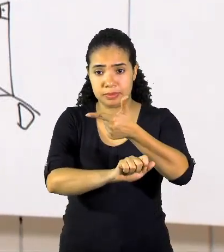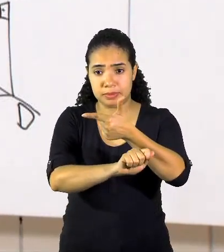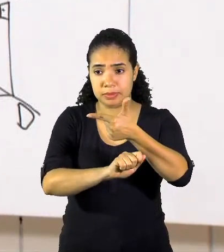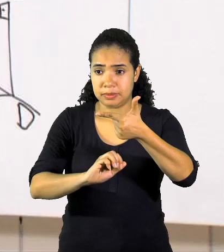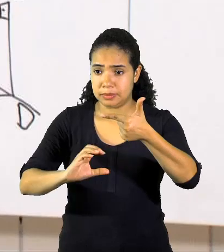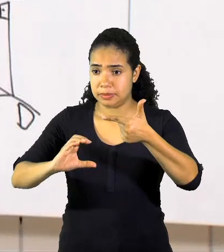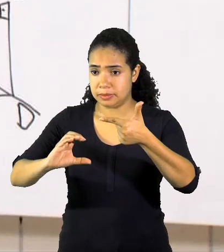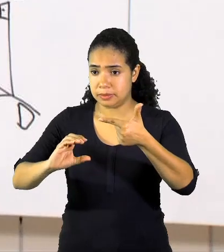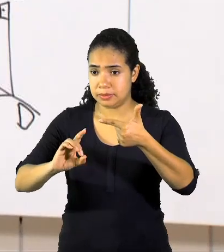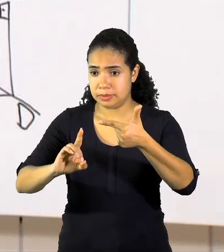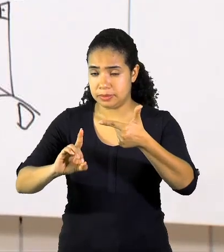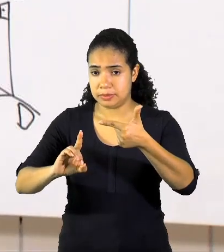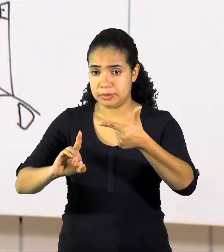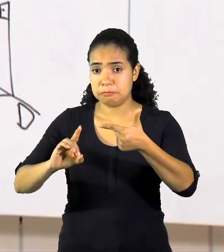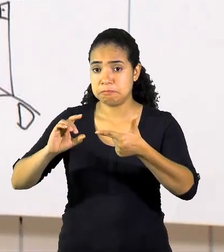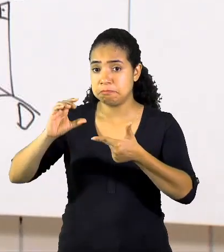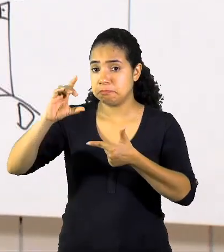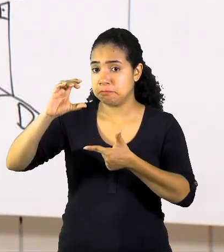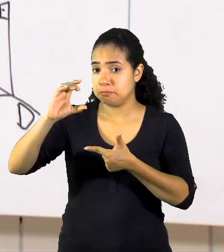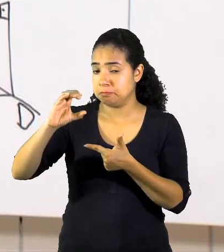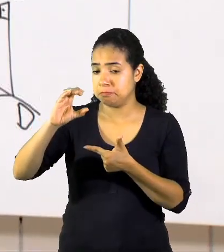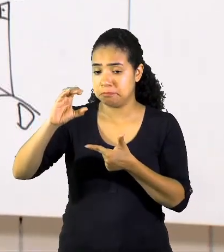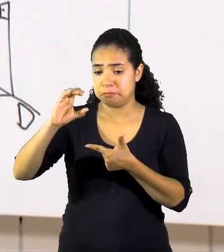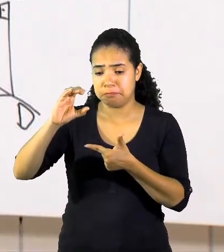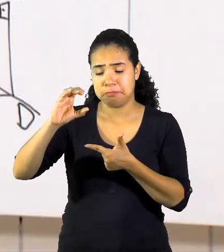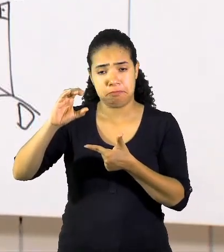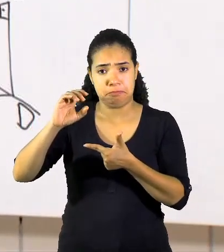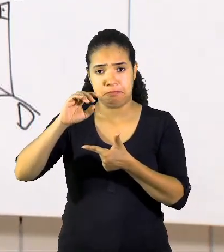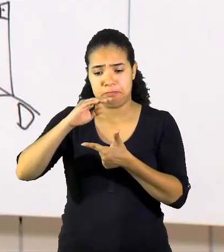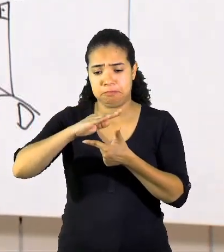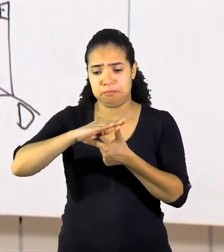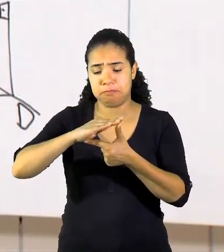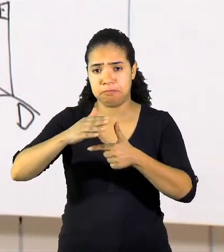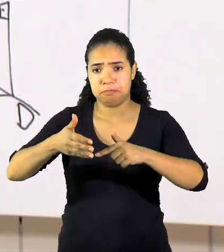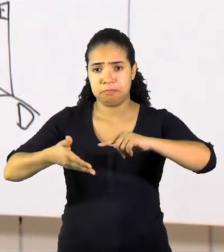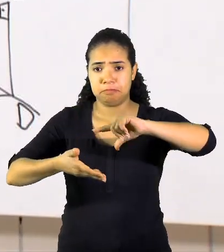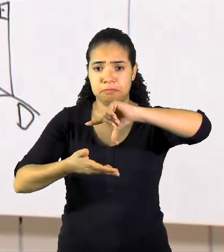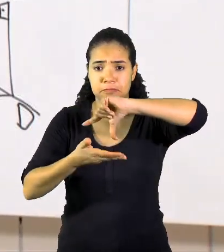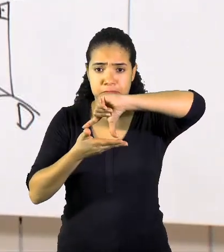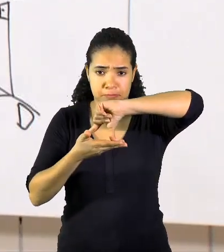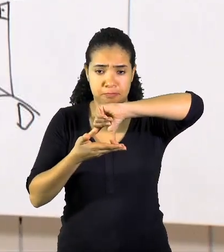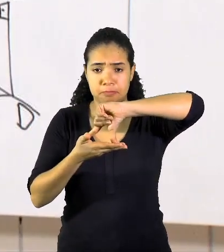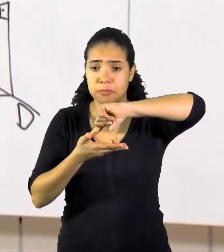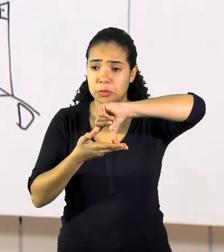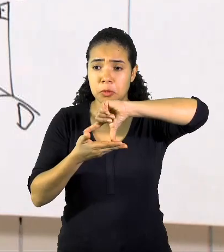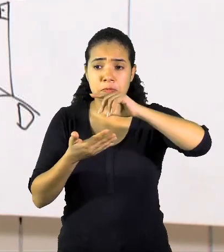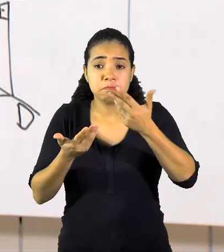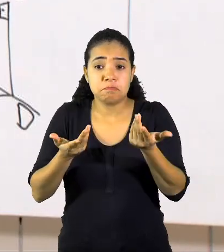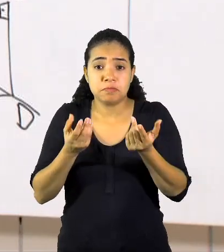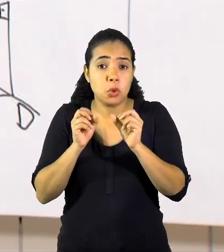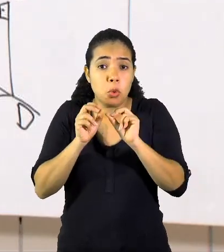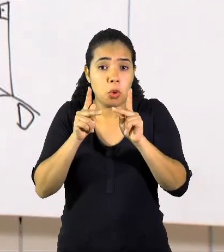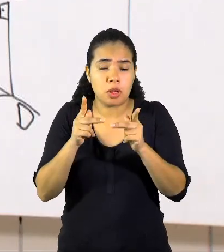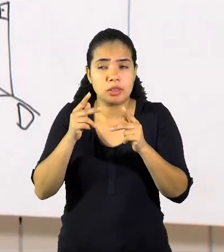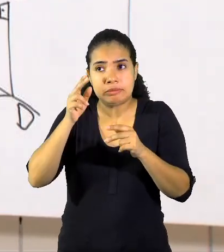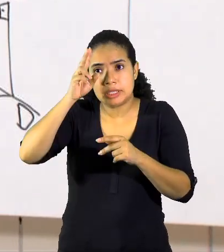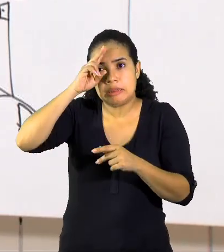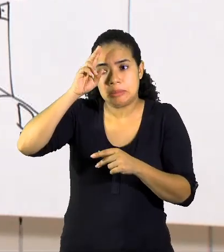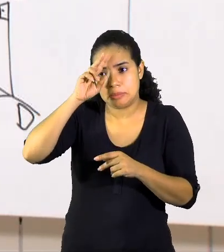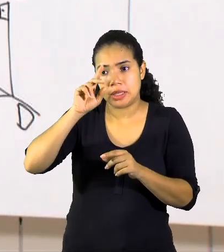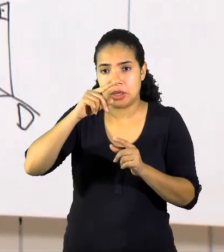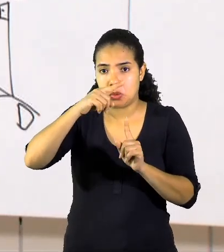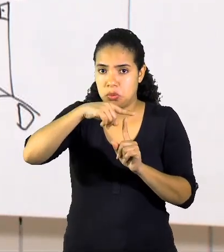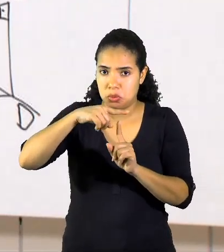reto. Ah, então, ok, professor, o senhor está falando aí, consegui lembrar aí o que é um triângulo retângulo, é um tipo